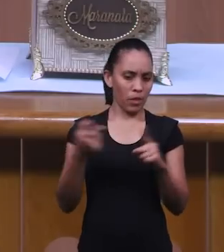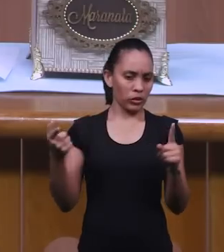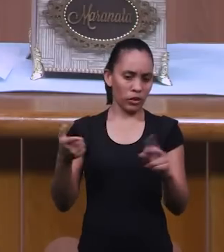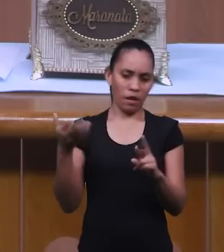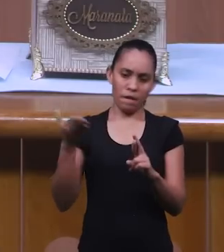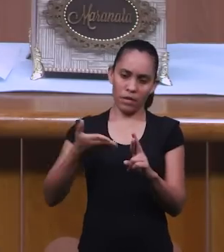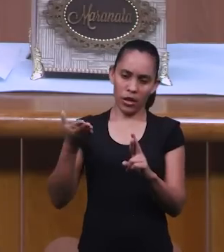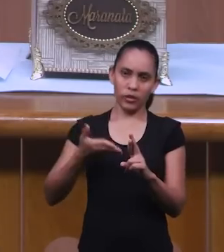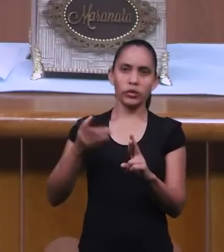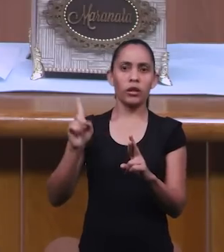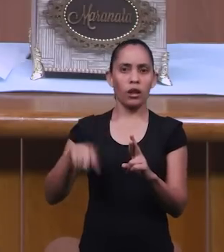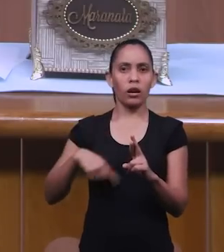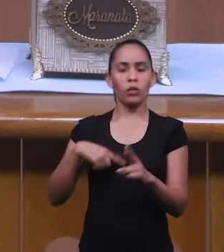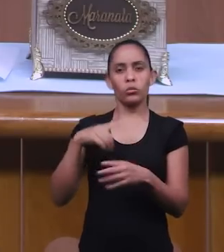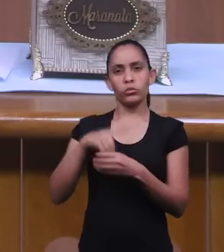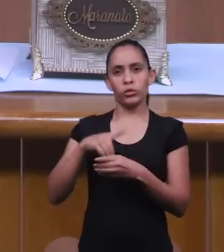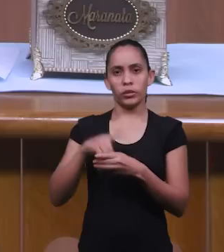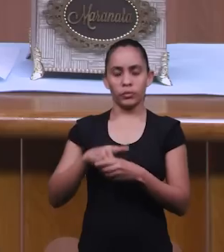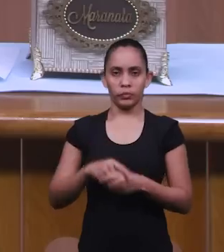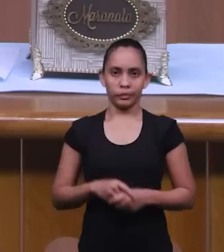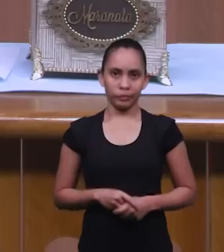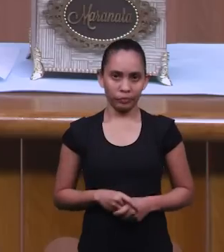a maior referência é o dízimo.